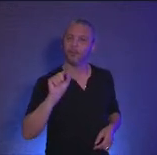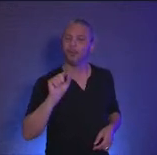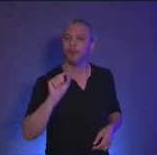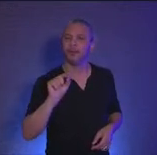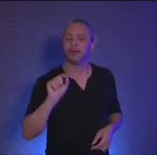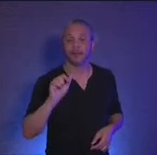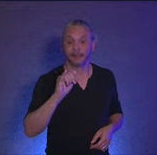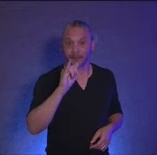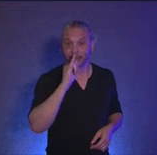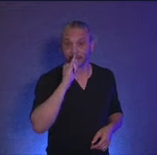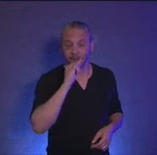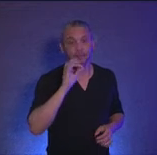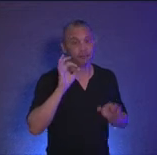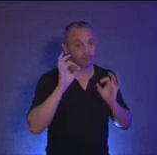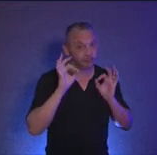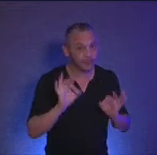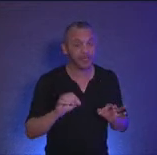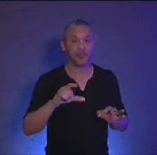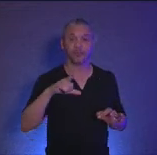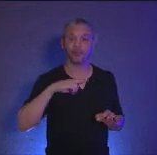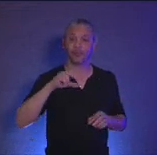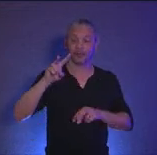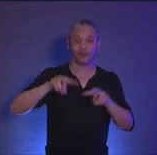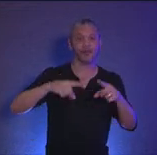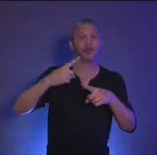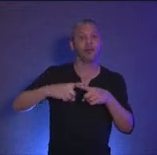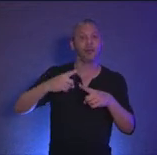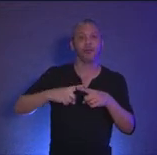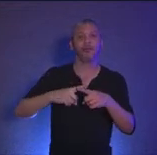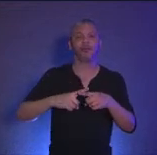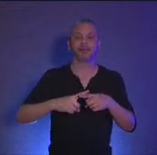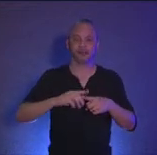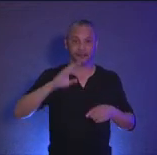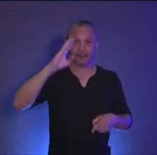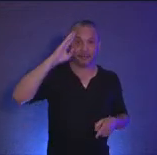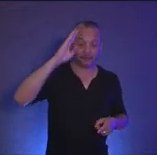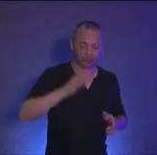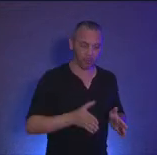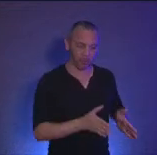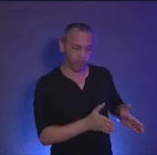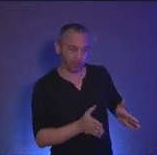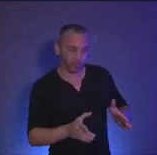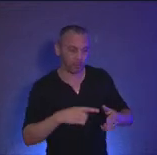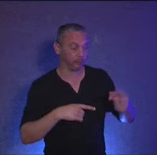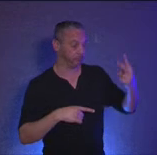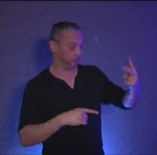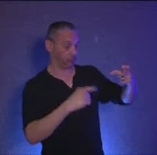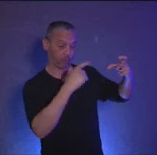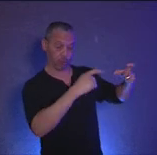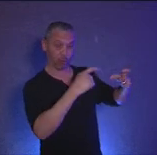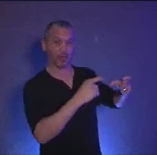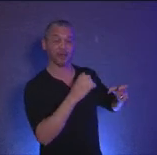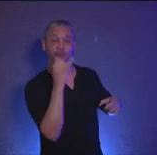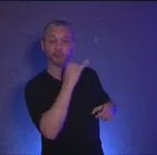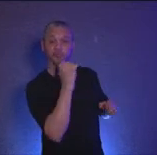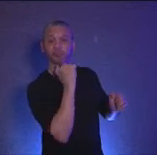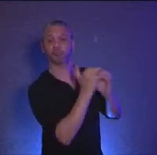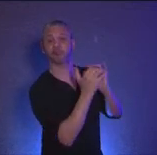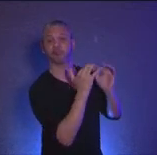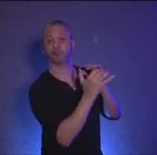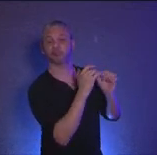Madeira é um exemplo clássico, assim, um dos maiores exemplos, porque justamente na calha principal do rio há duas grandes hidrelétricas.